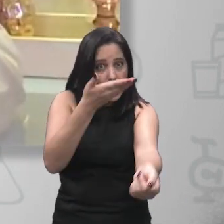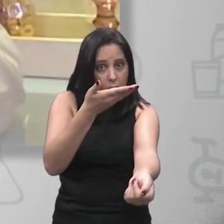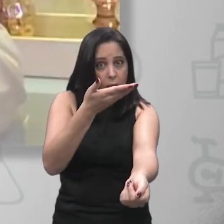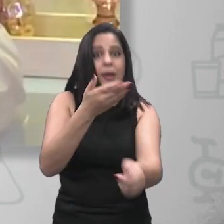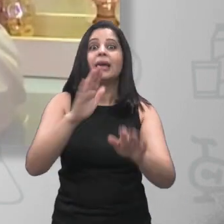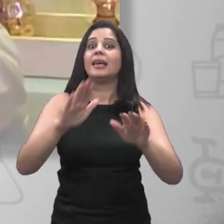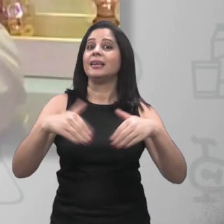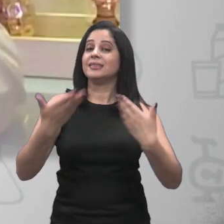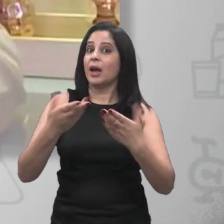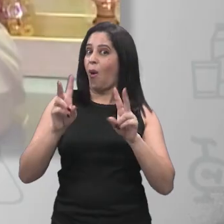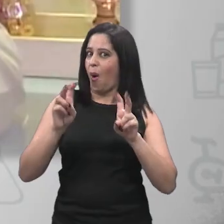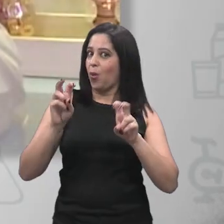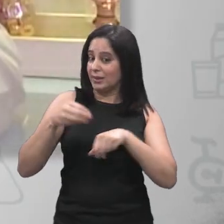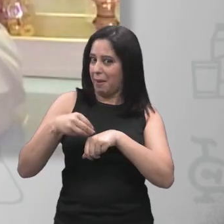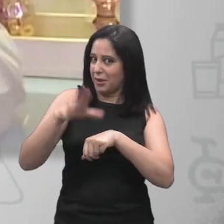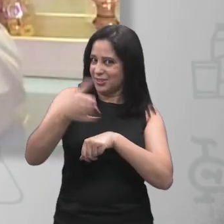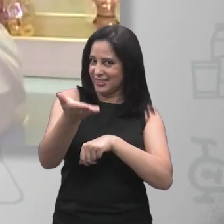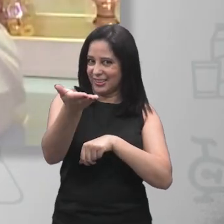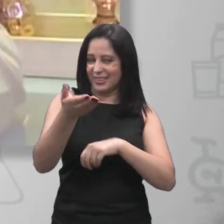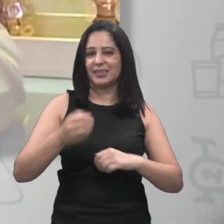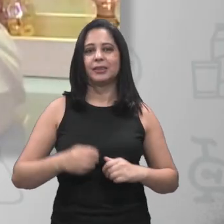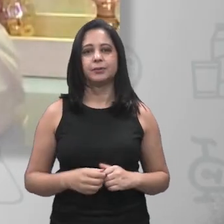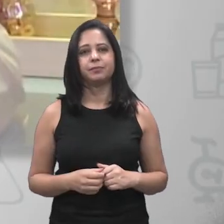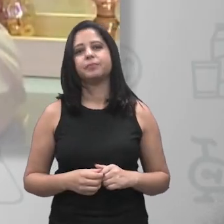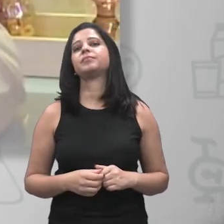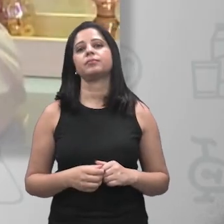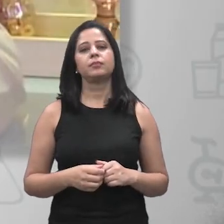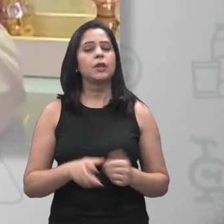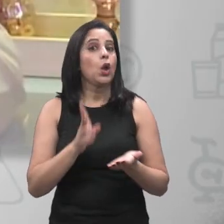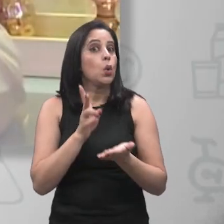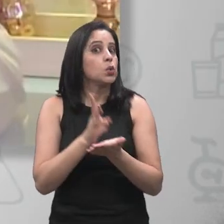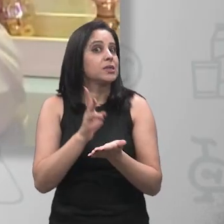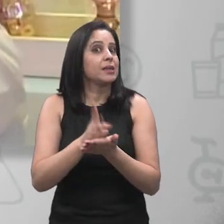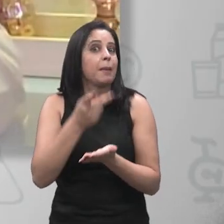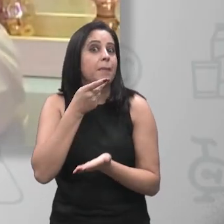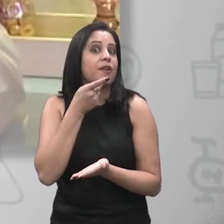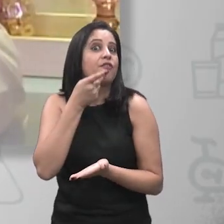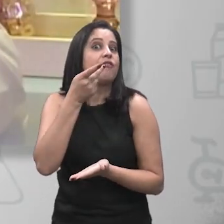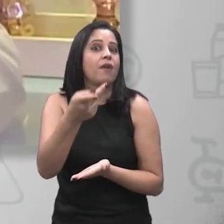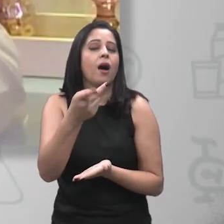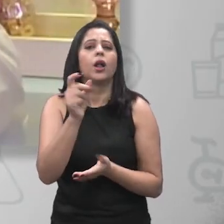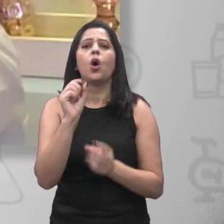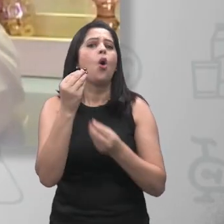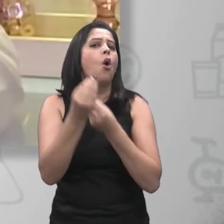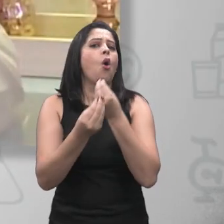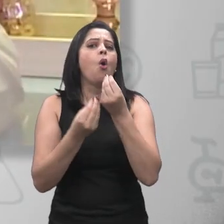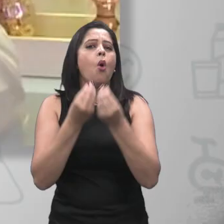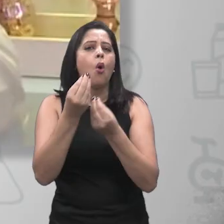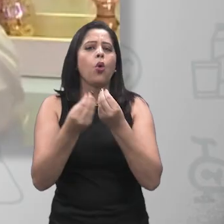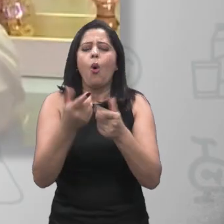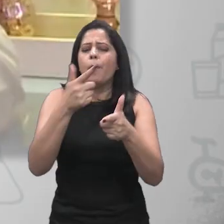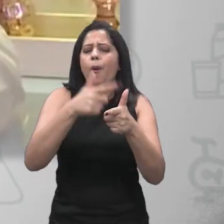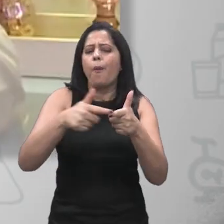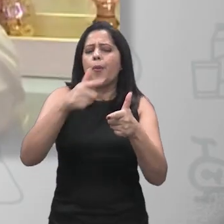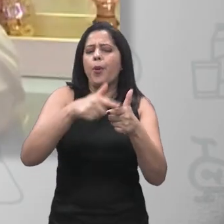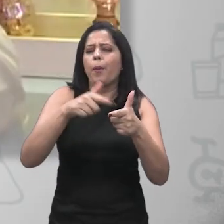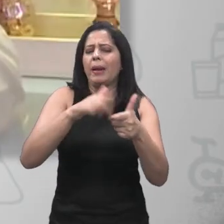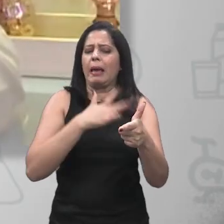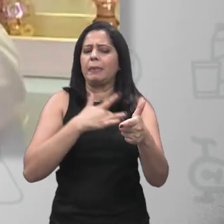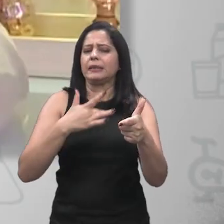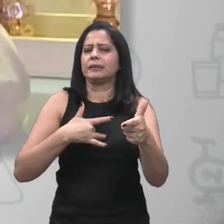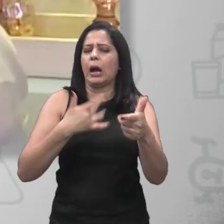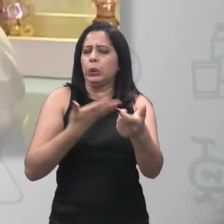conhece alguém? Então esse tema é para você. Eu gosto muito de falar sobre como resolver alguns problemas